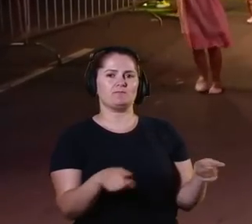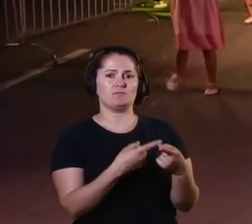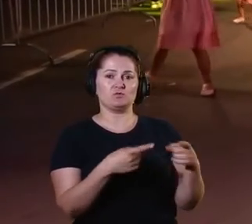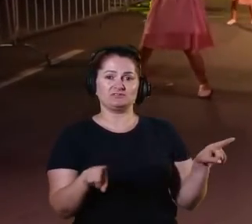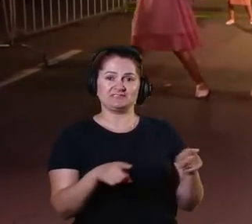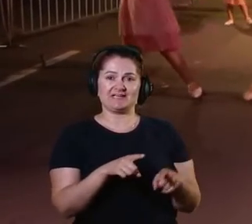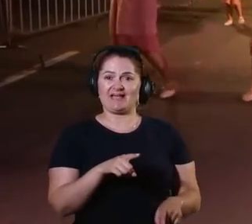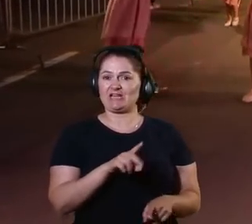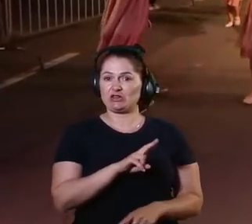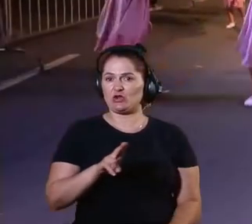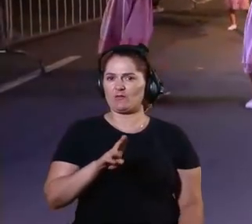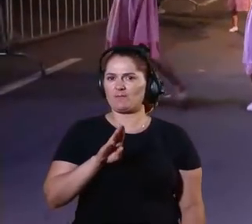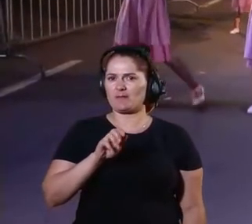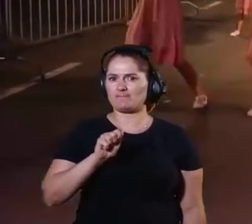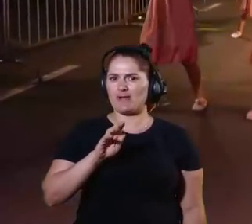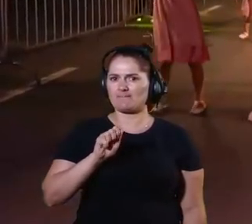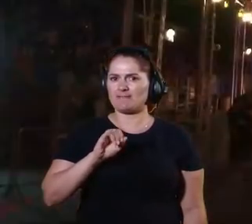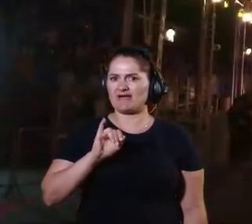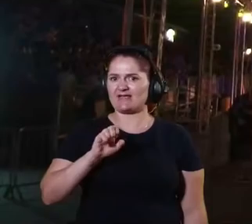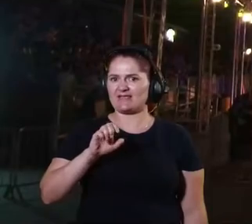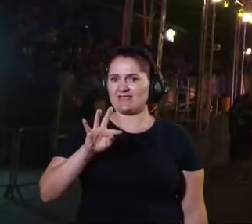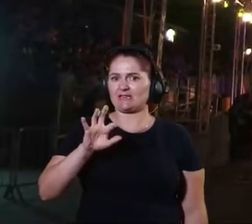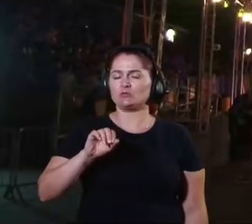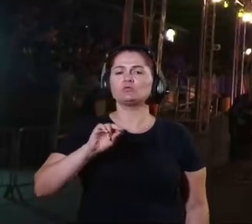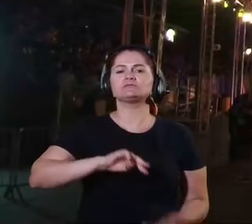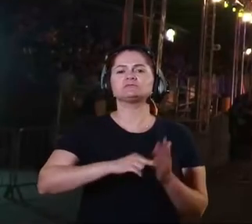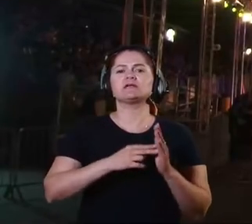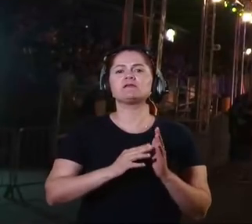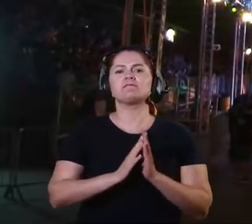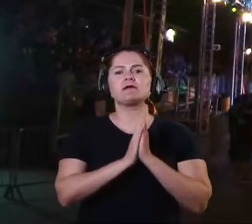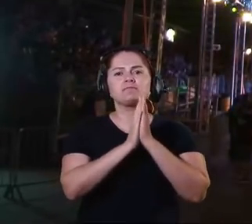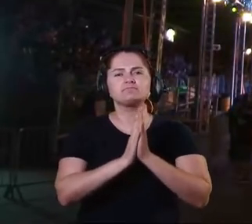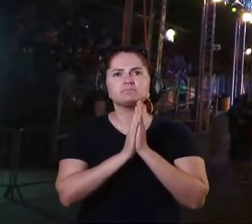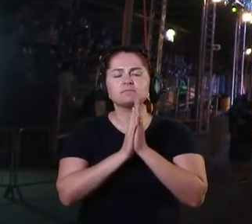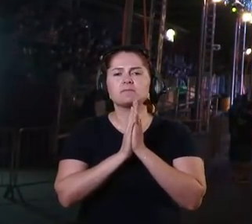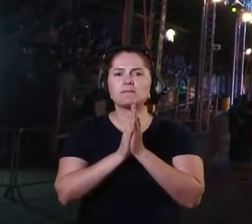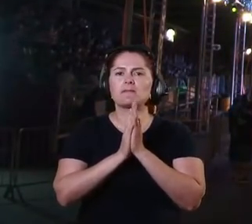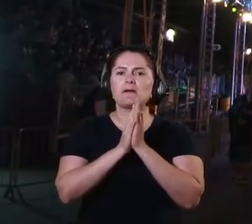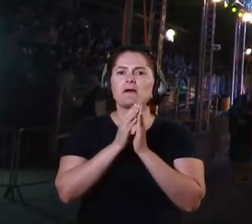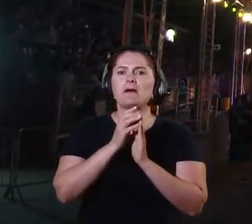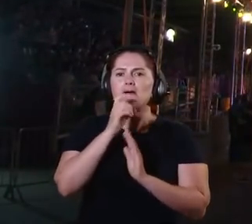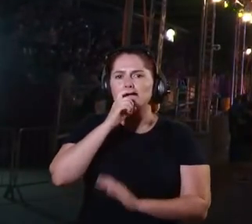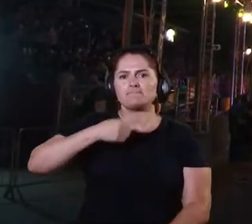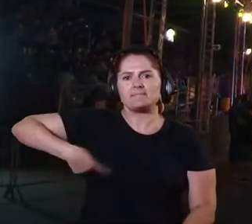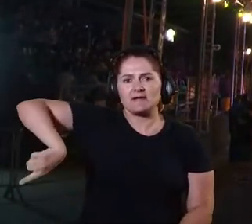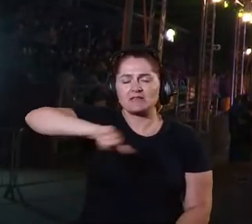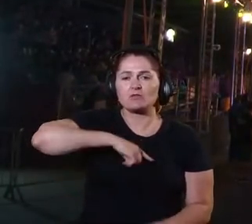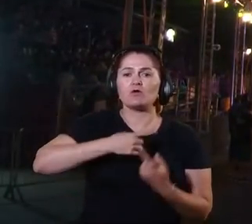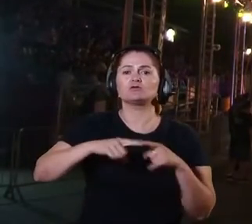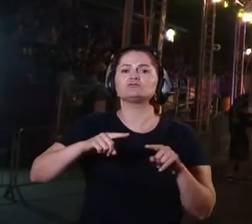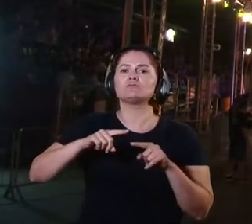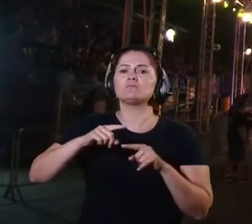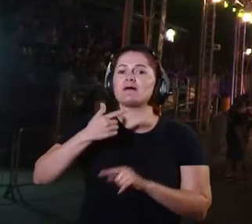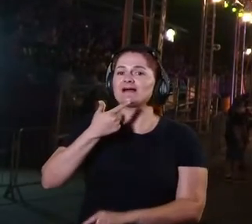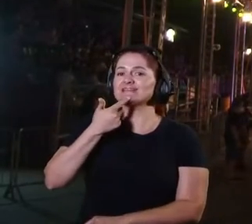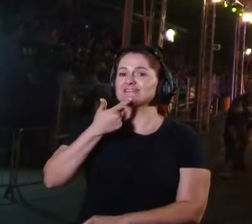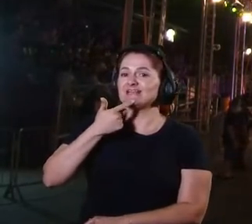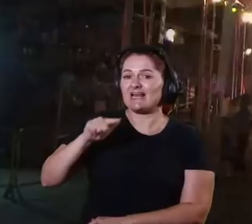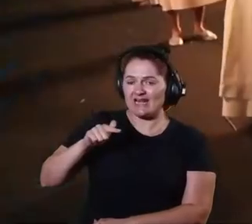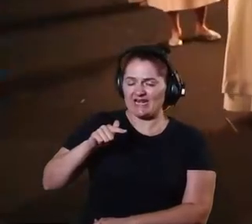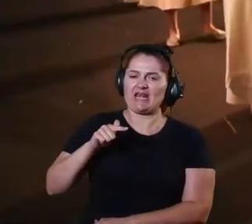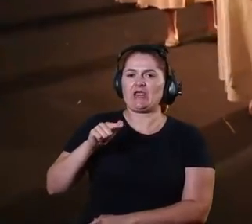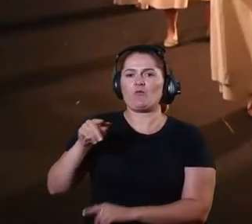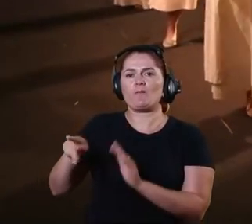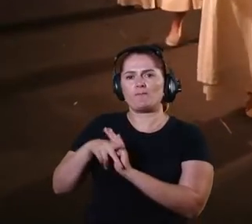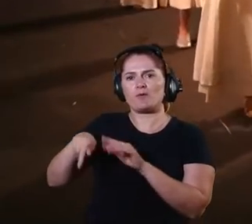Yeto, ela nada mais é que a oração do Pai Nosso. É. Numa língua africana. A língua Swahili, é